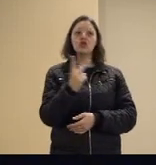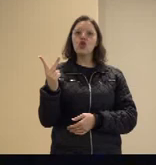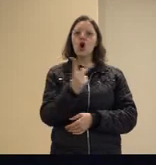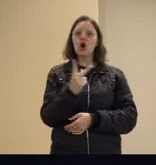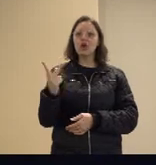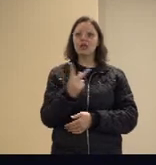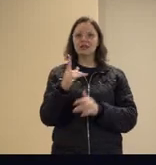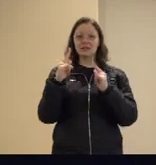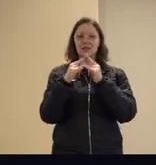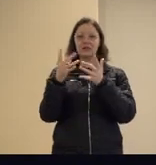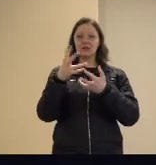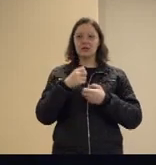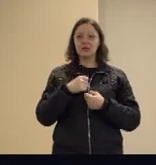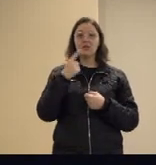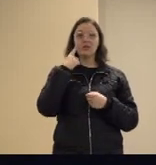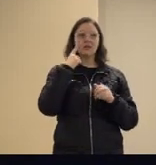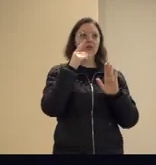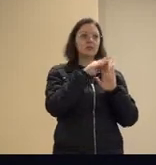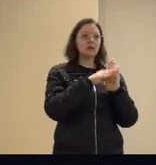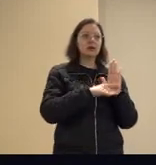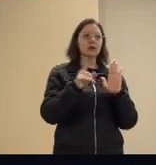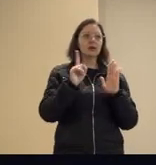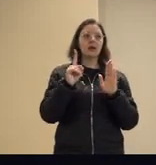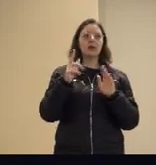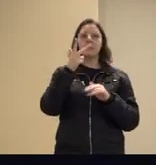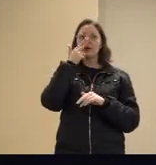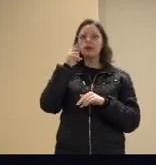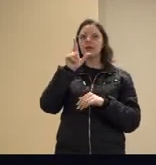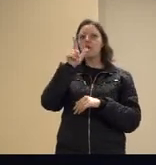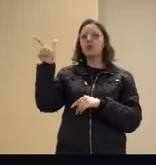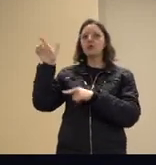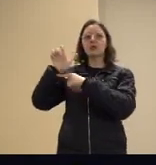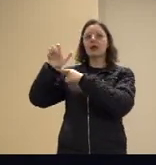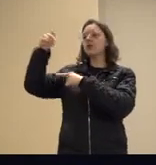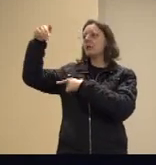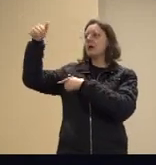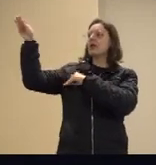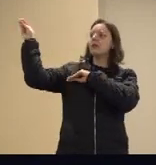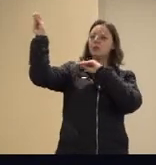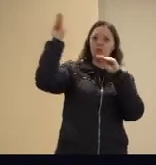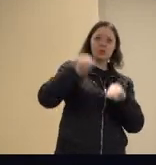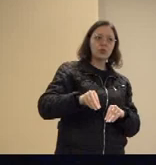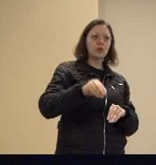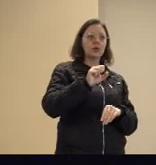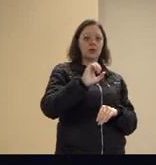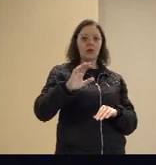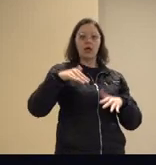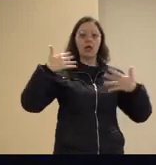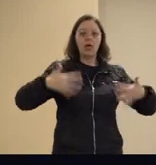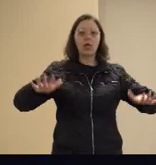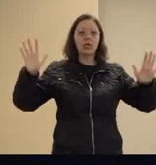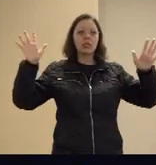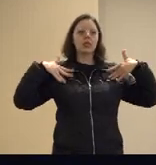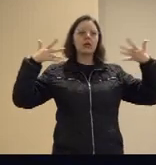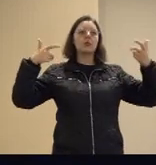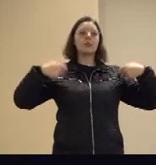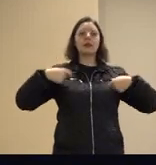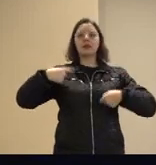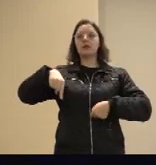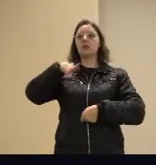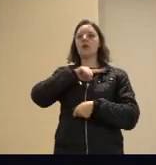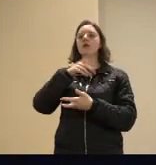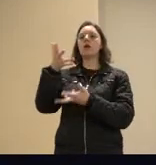Foi previsto isso? Não. Parece que veio do Maranhão, chegou, caiu de paraquedas no município. Nós temos que ter equipamento de